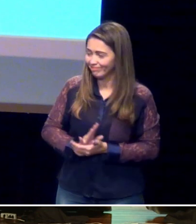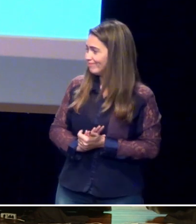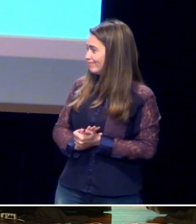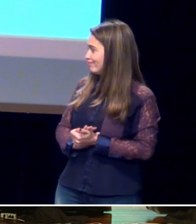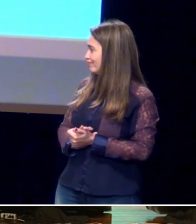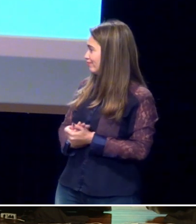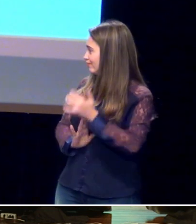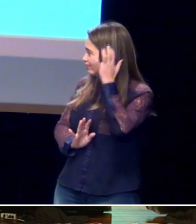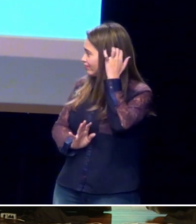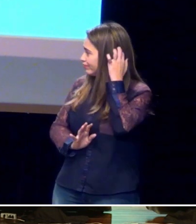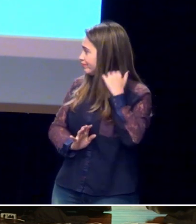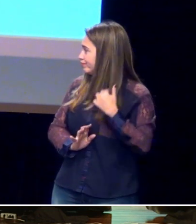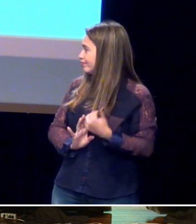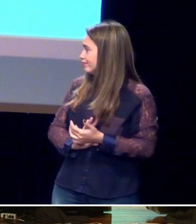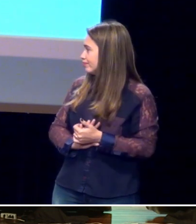Alô.